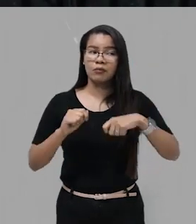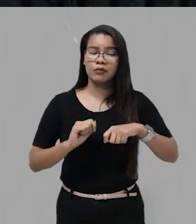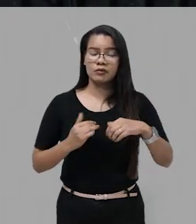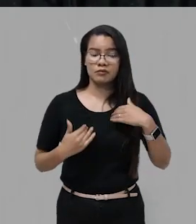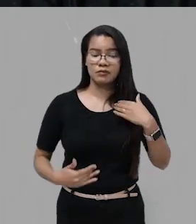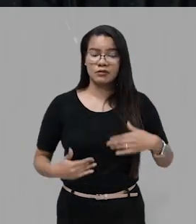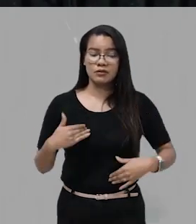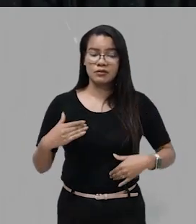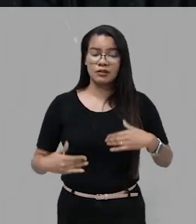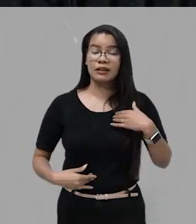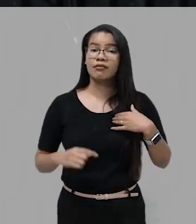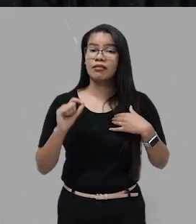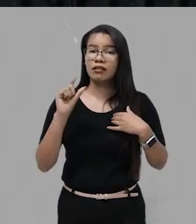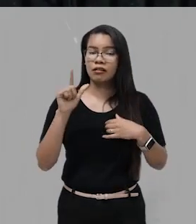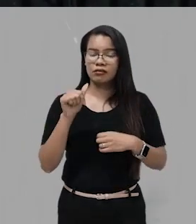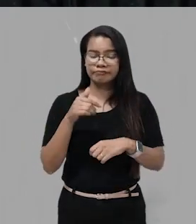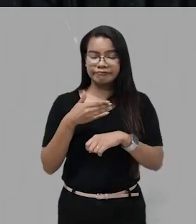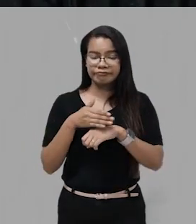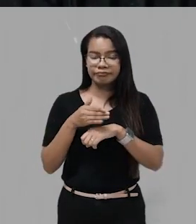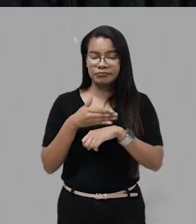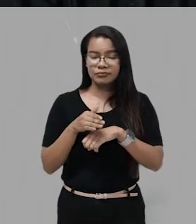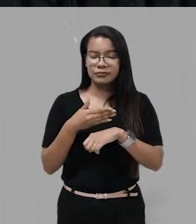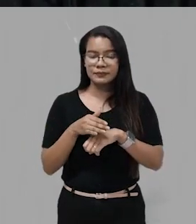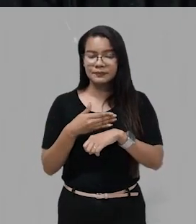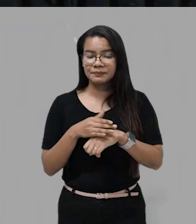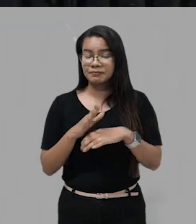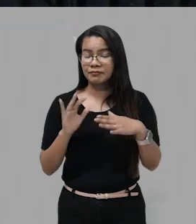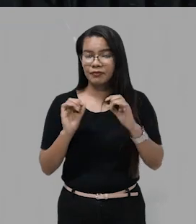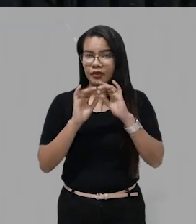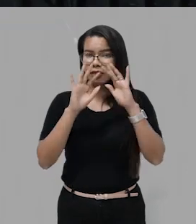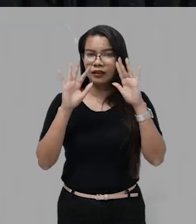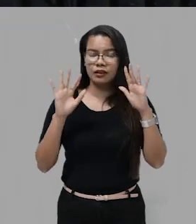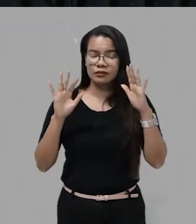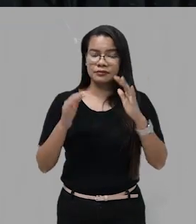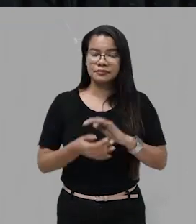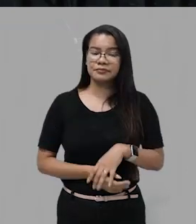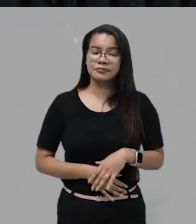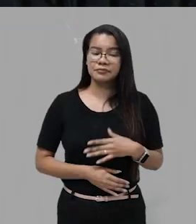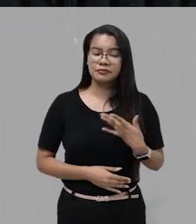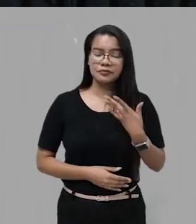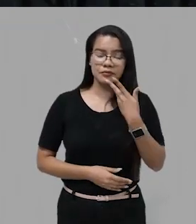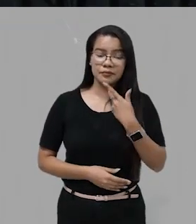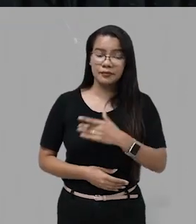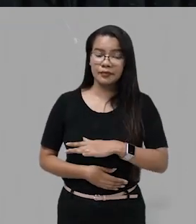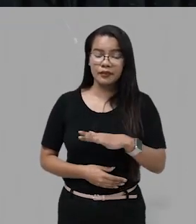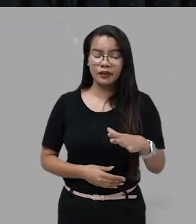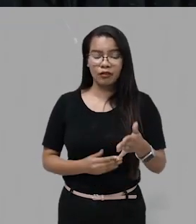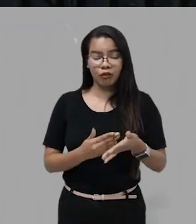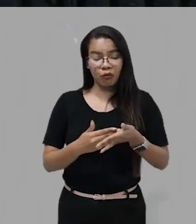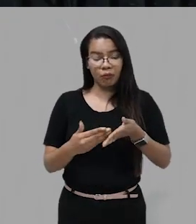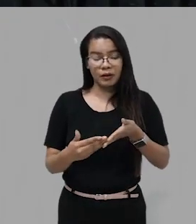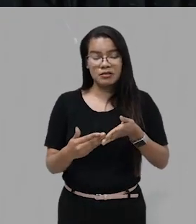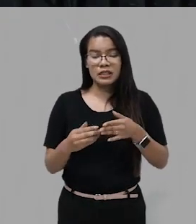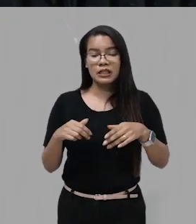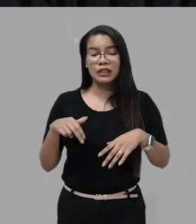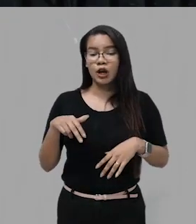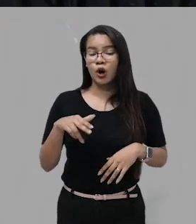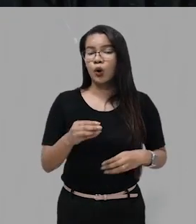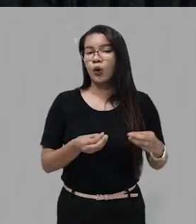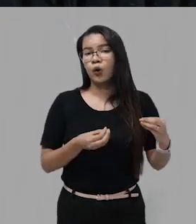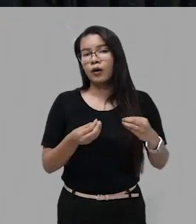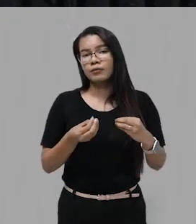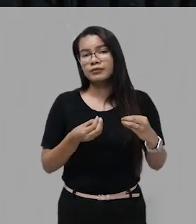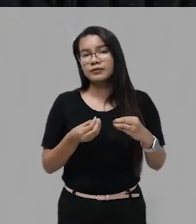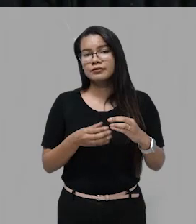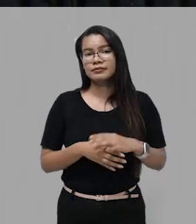física que é treinável, obviamente. A criança ela começa a andar como?